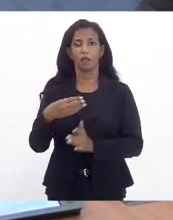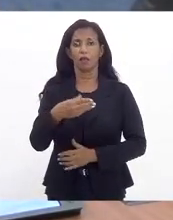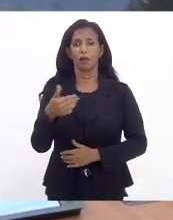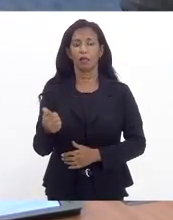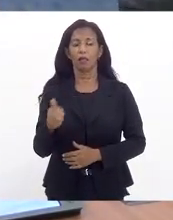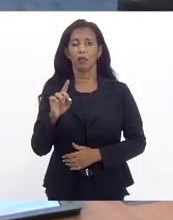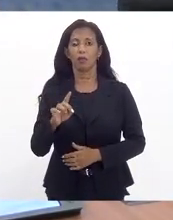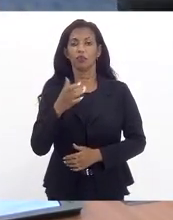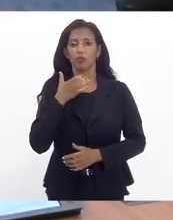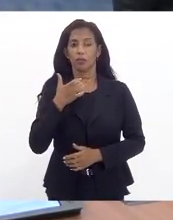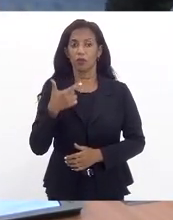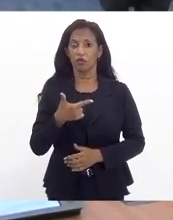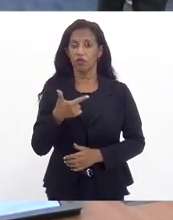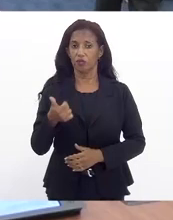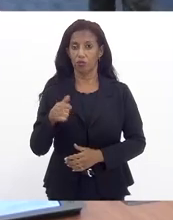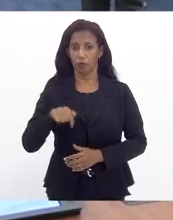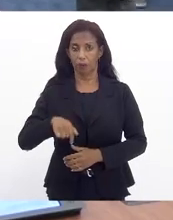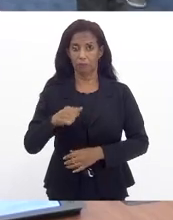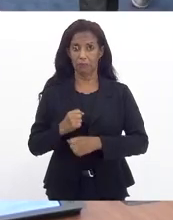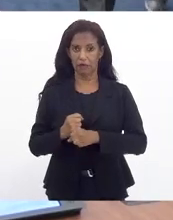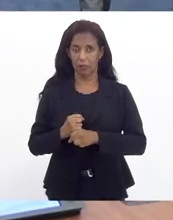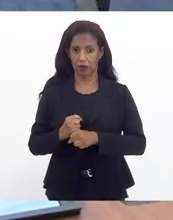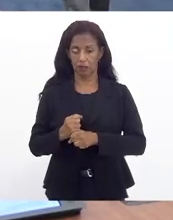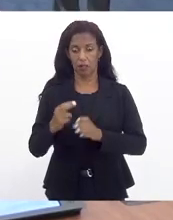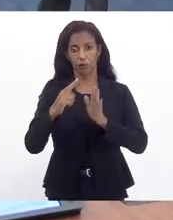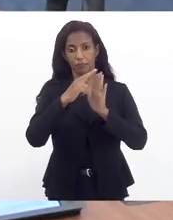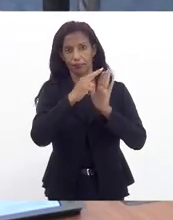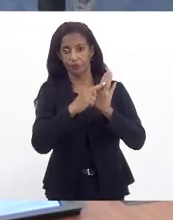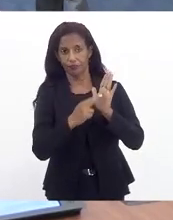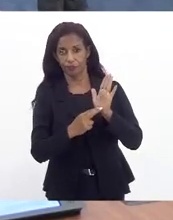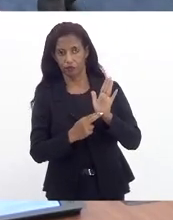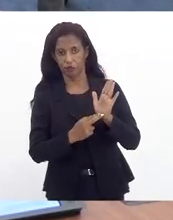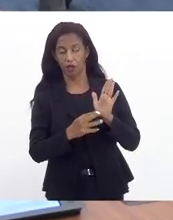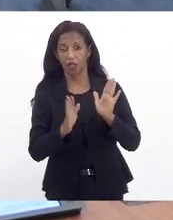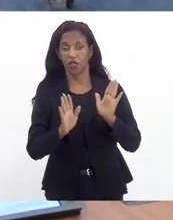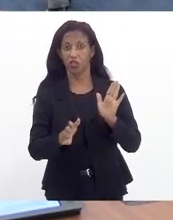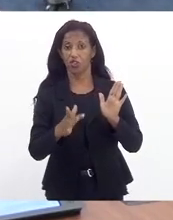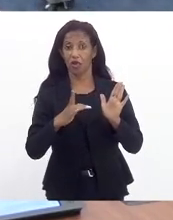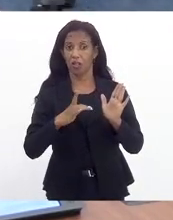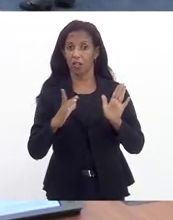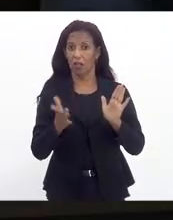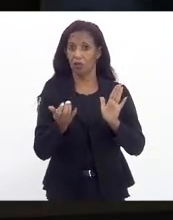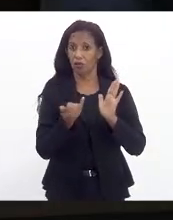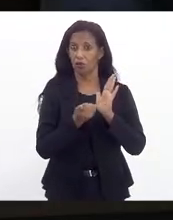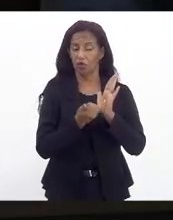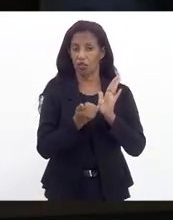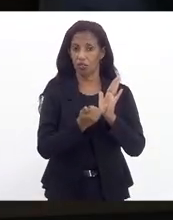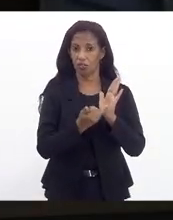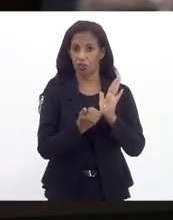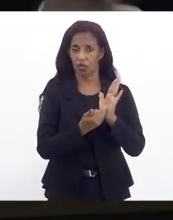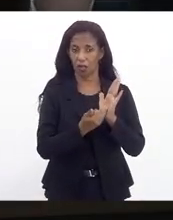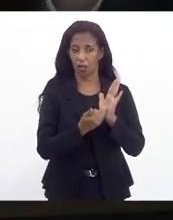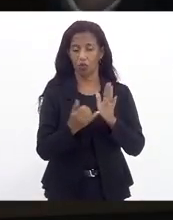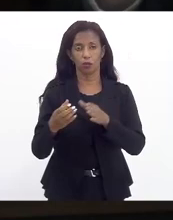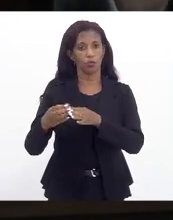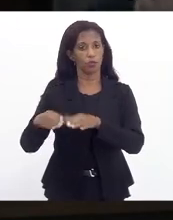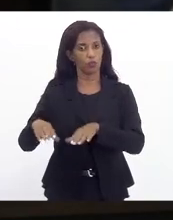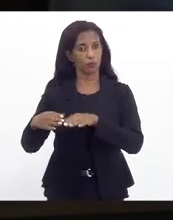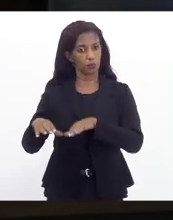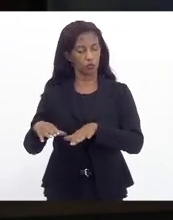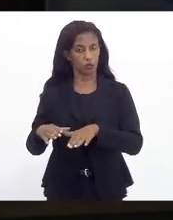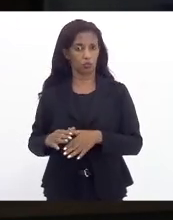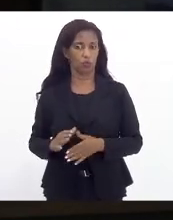dezembro De 21 Valem as regras Para o edital Publicado Do concurso